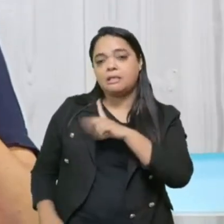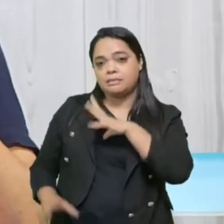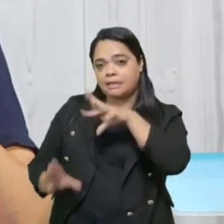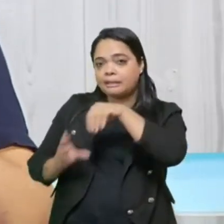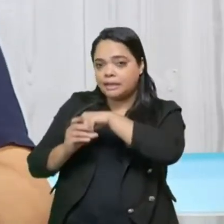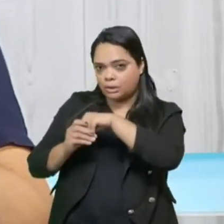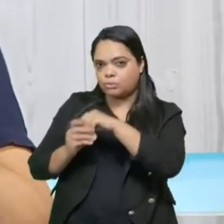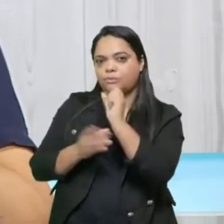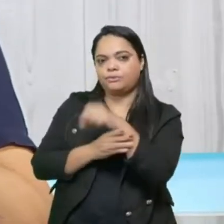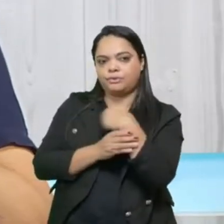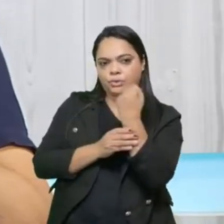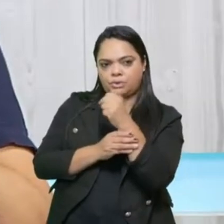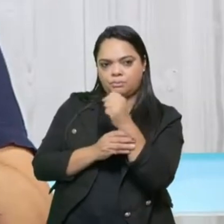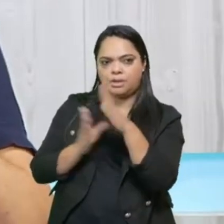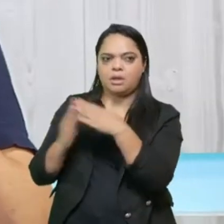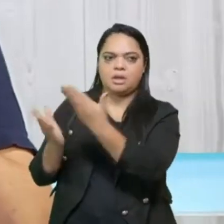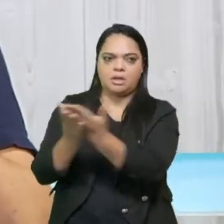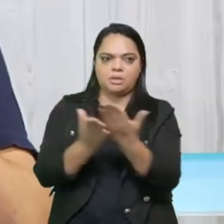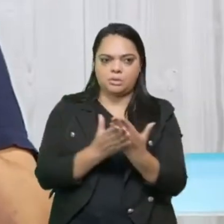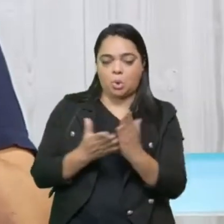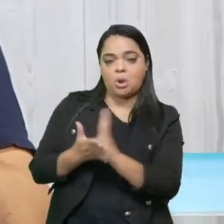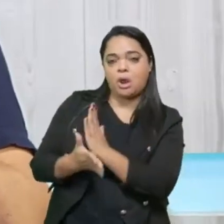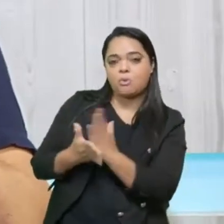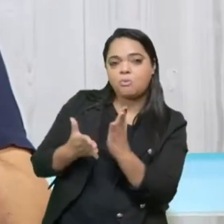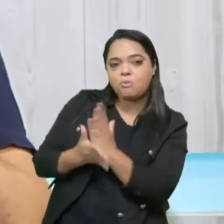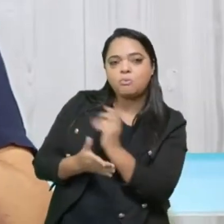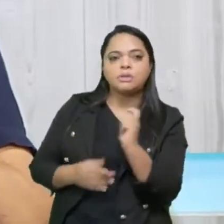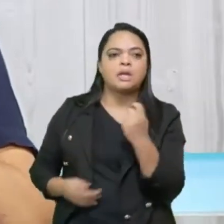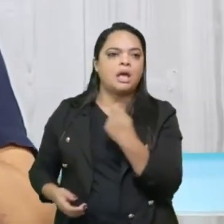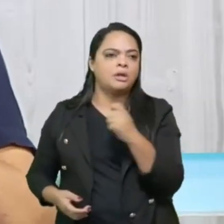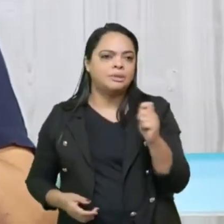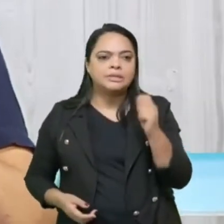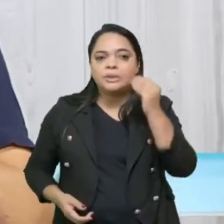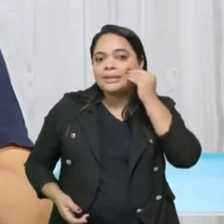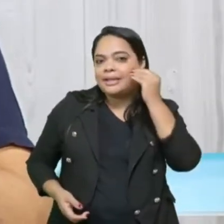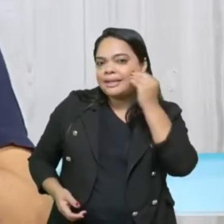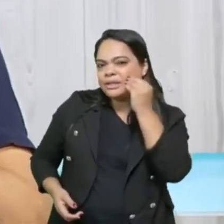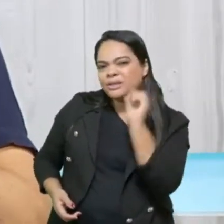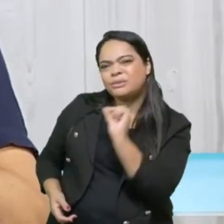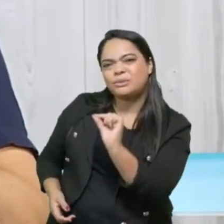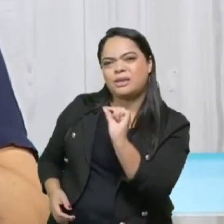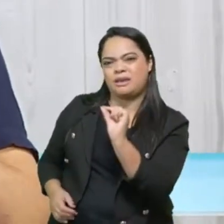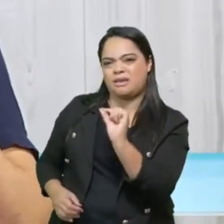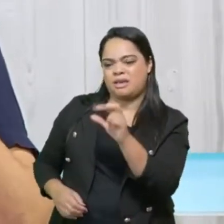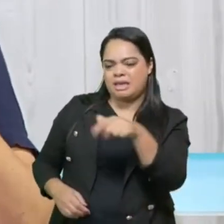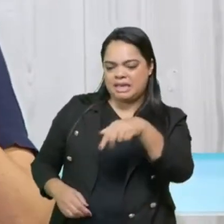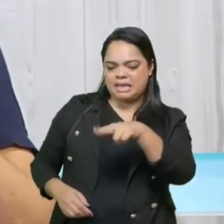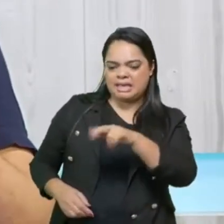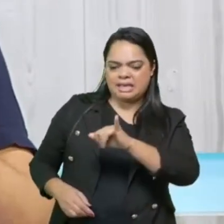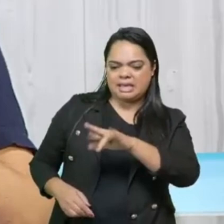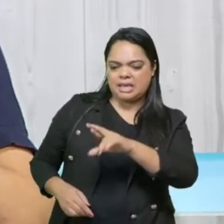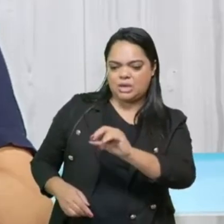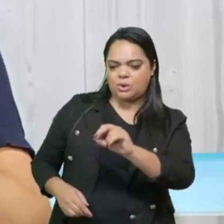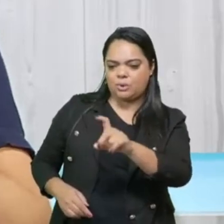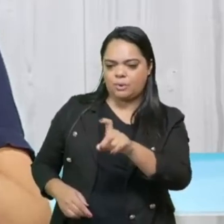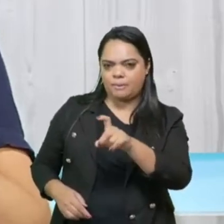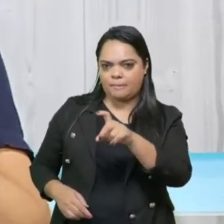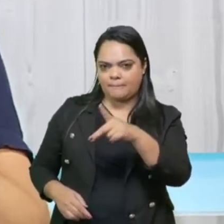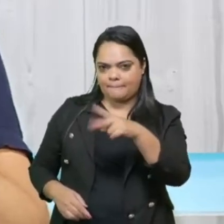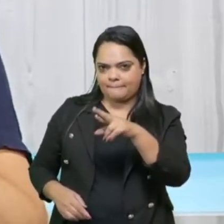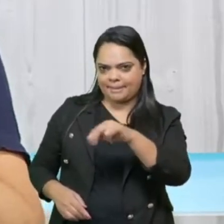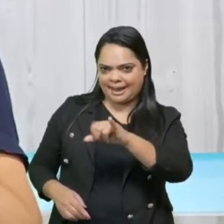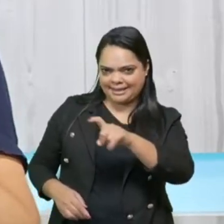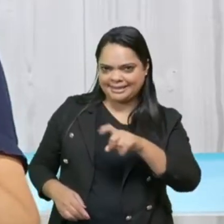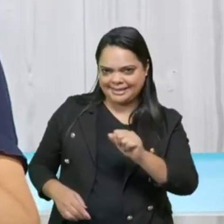algumas escolas, algumas associações que estão tentando tornar a quiropraxia uma profissão, como é originária